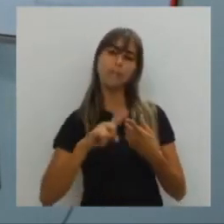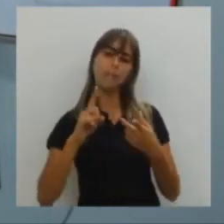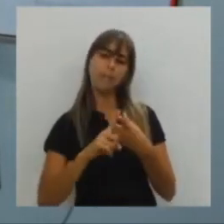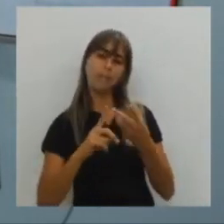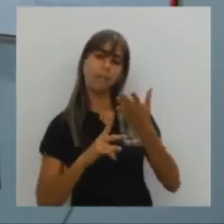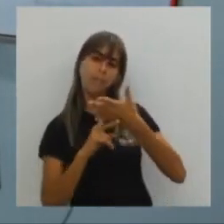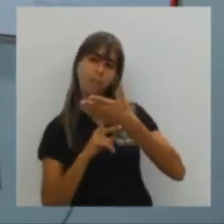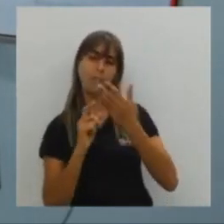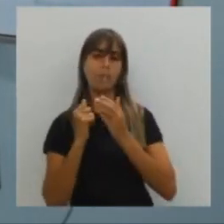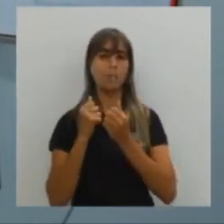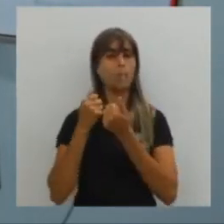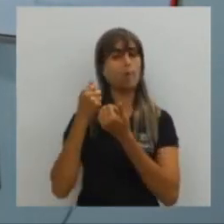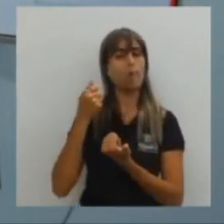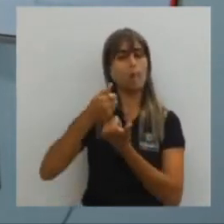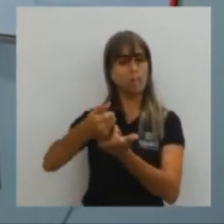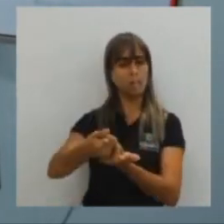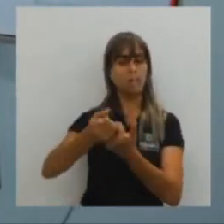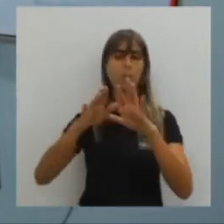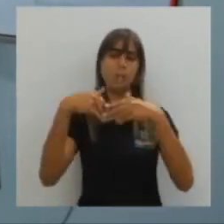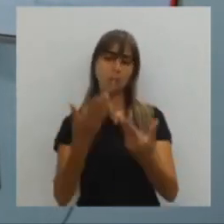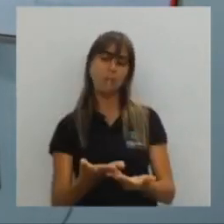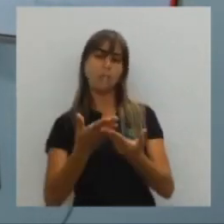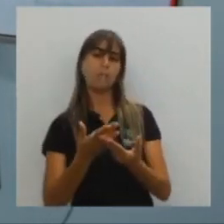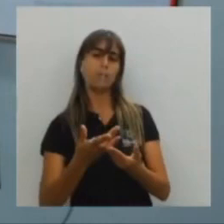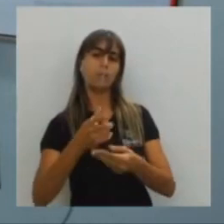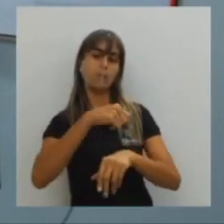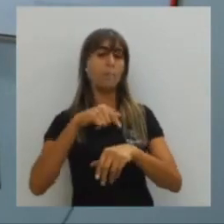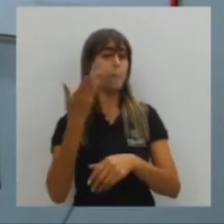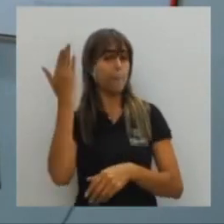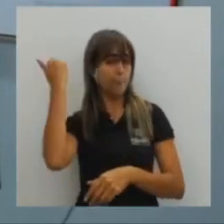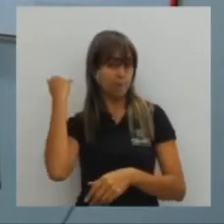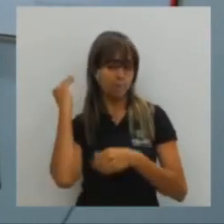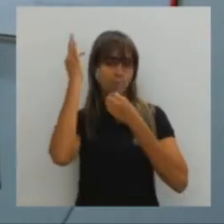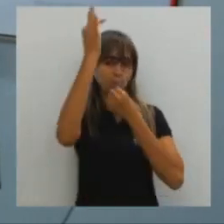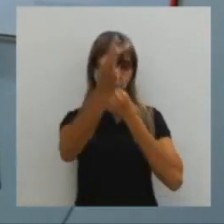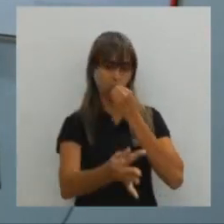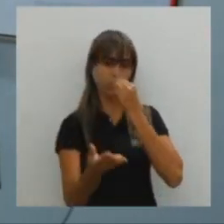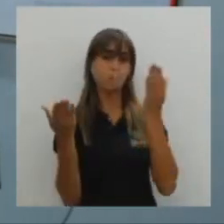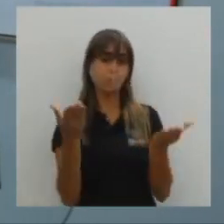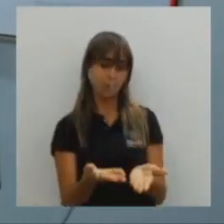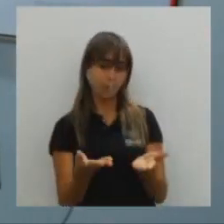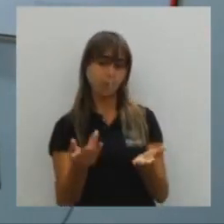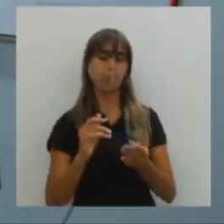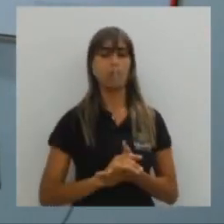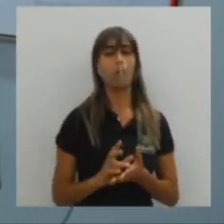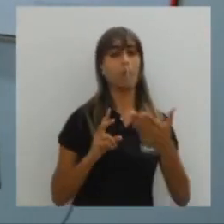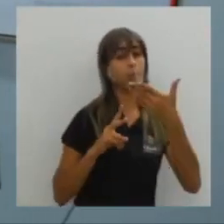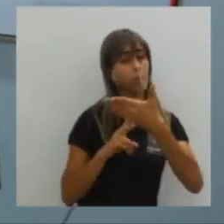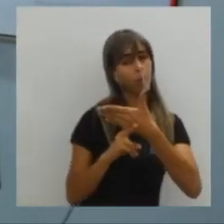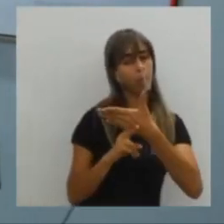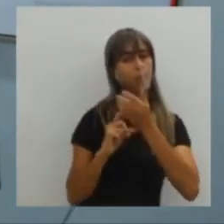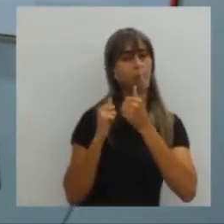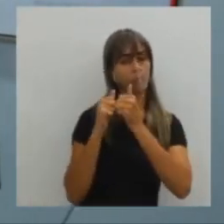verbos auxiliares. E aí, para cada tempo verbal, presente, passado ou futuro, eu tenho um verbo